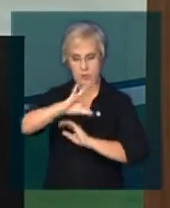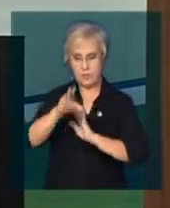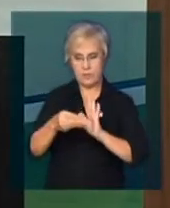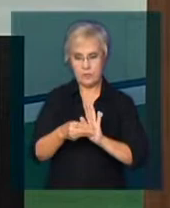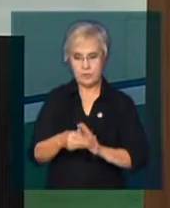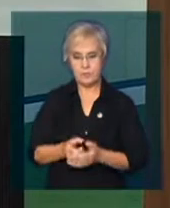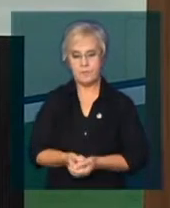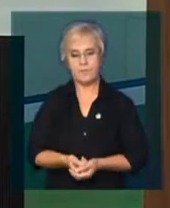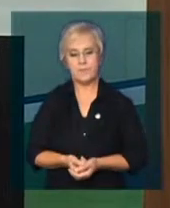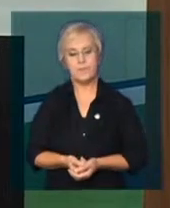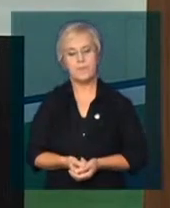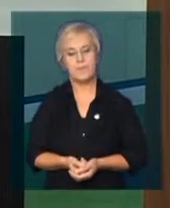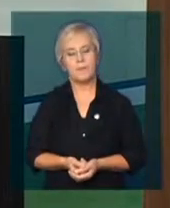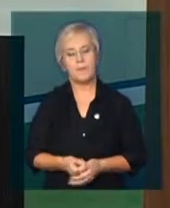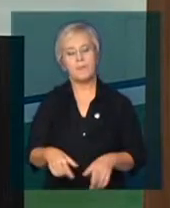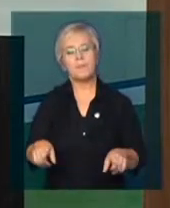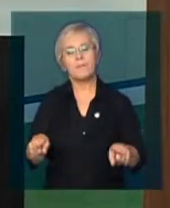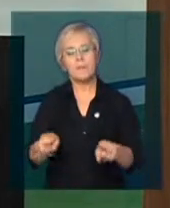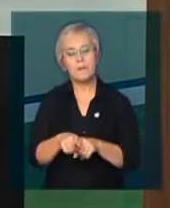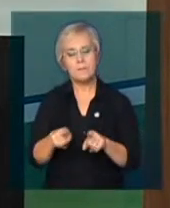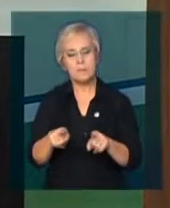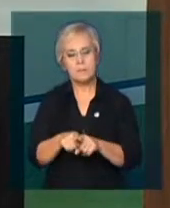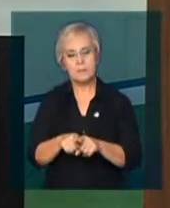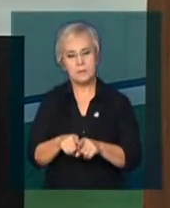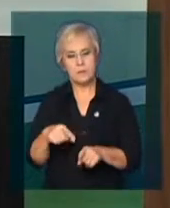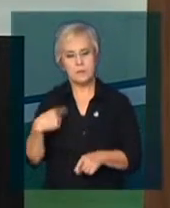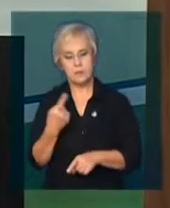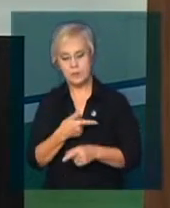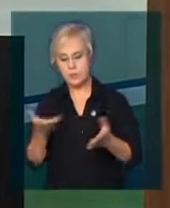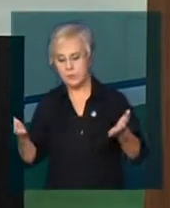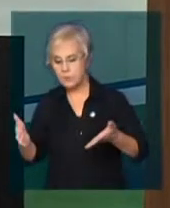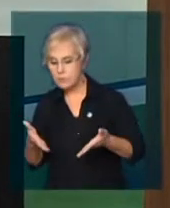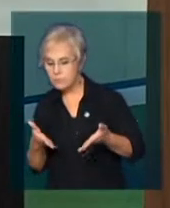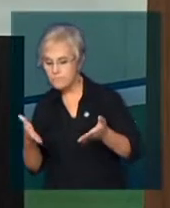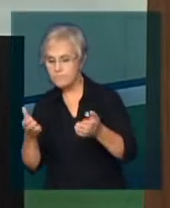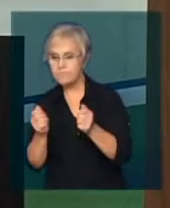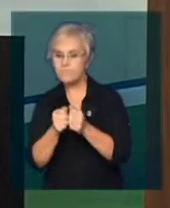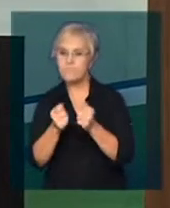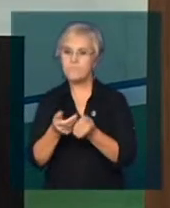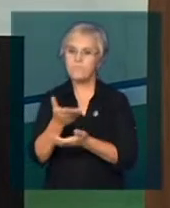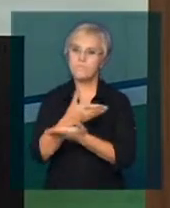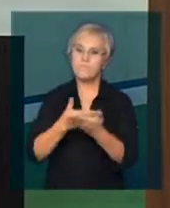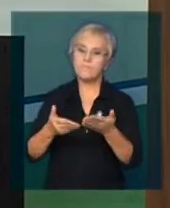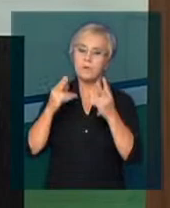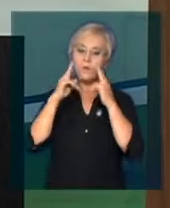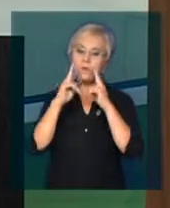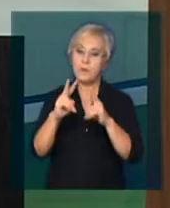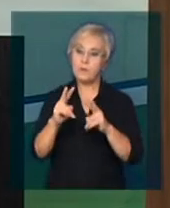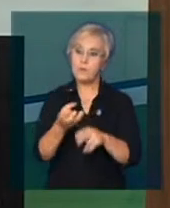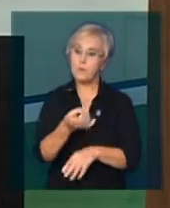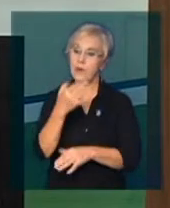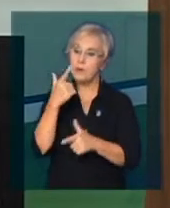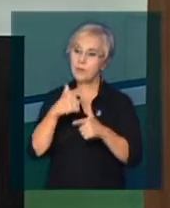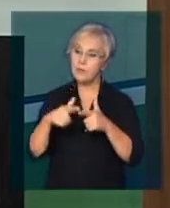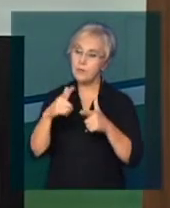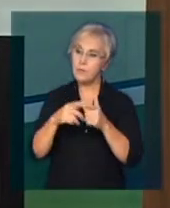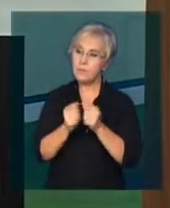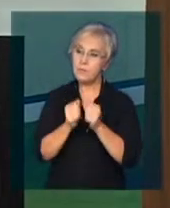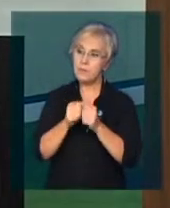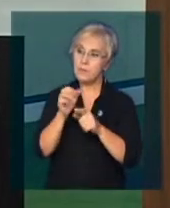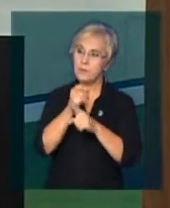disso, nós estamos, com essa caminhada, vendo problemas que ocorrem nas